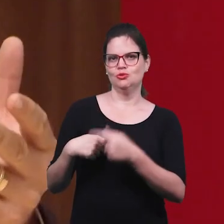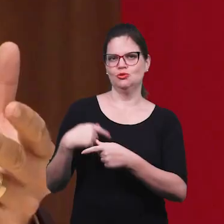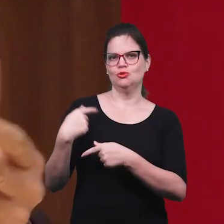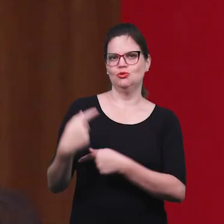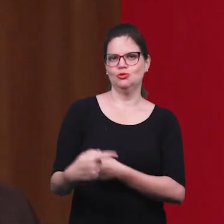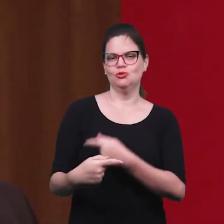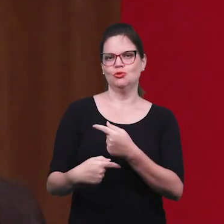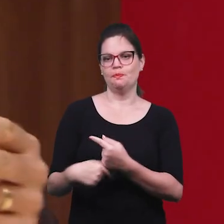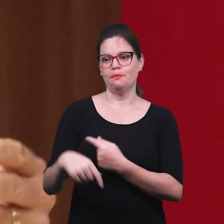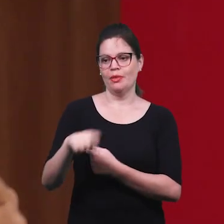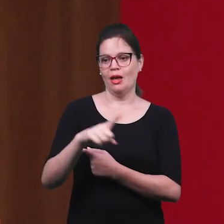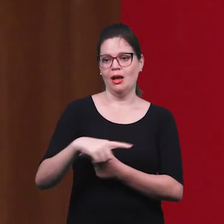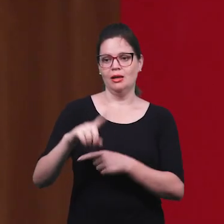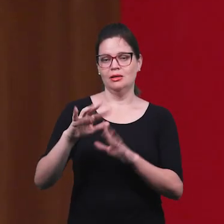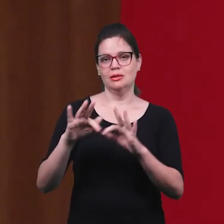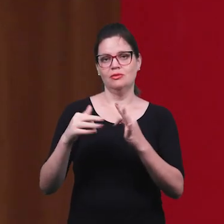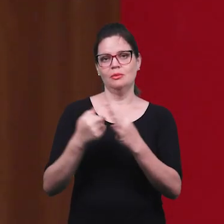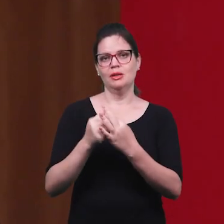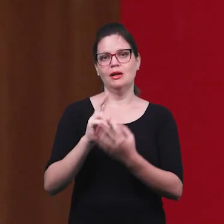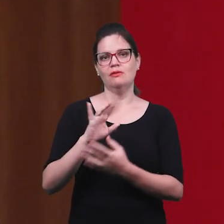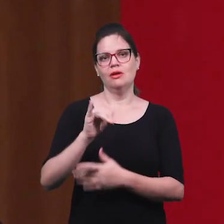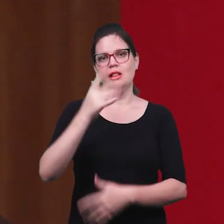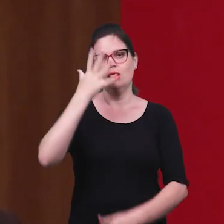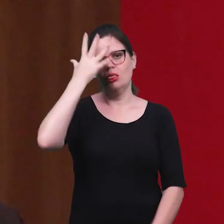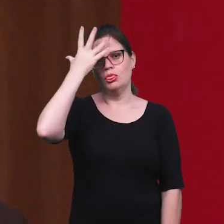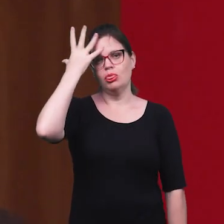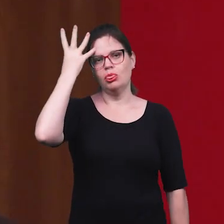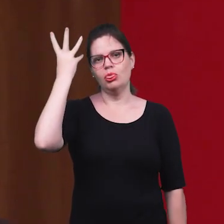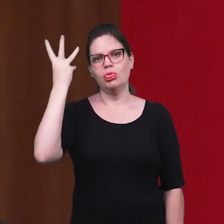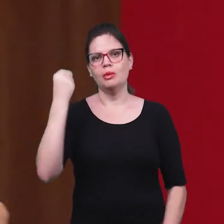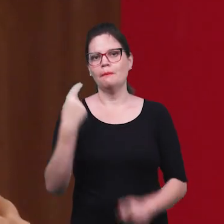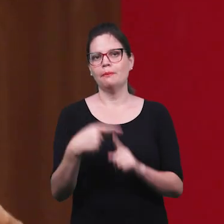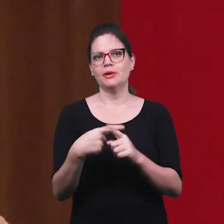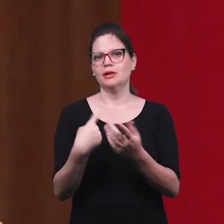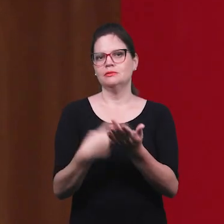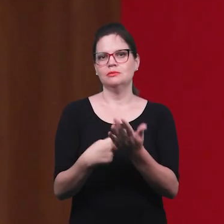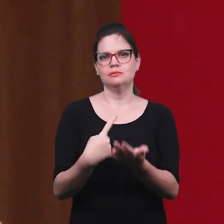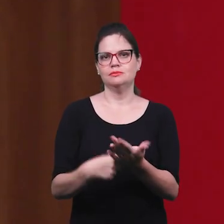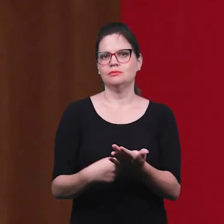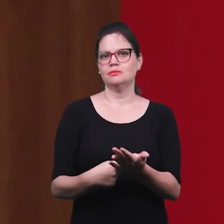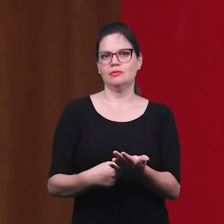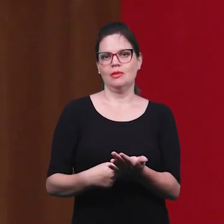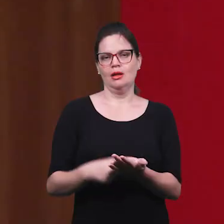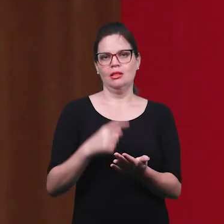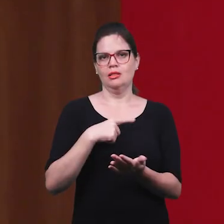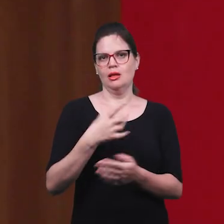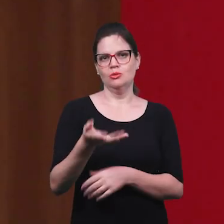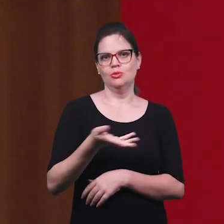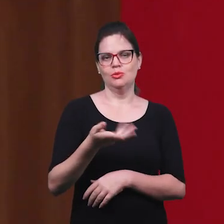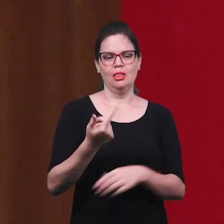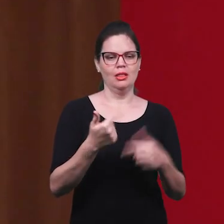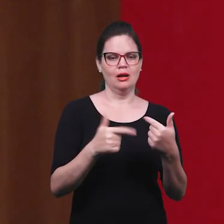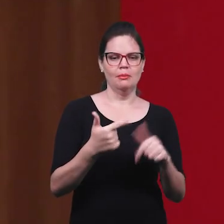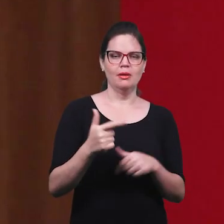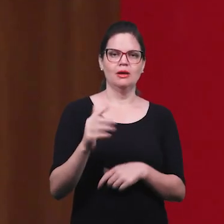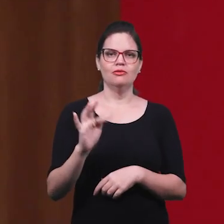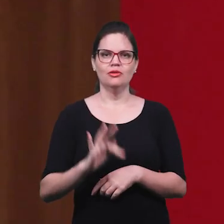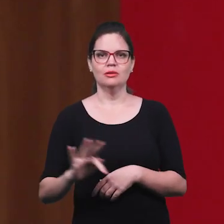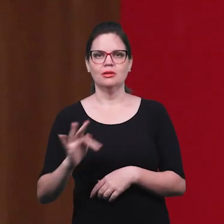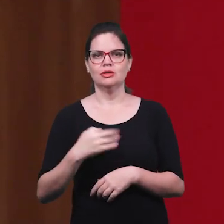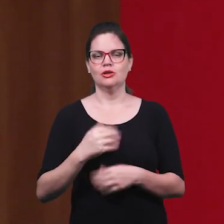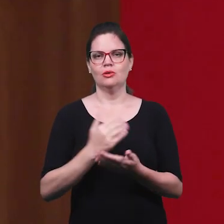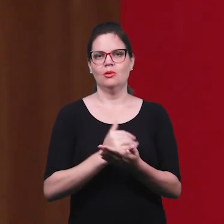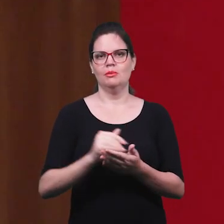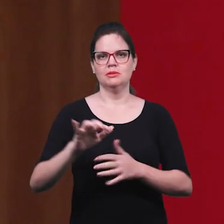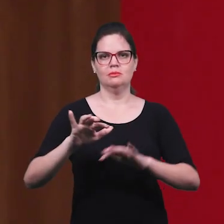isso, né, aquilo que relatamos aqui, os compromissos afastam a família e acaba por se